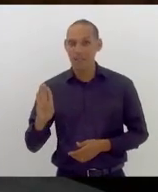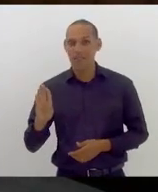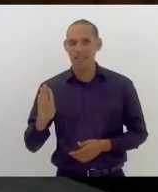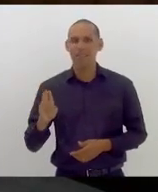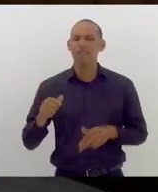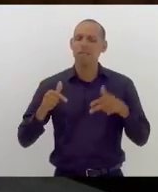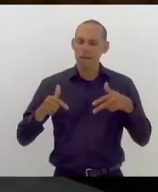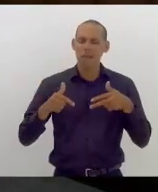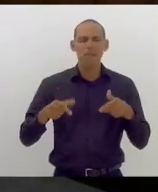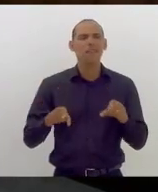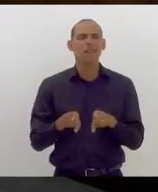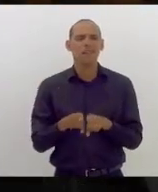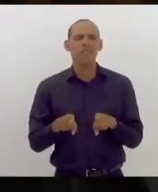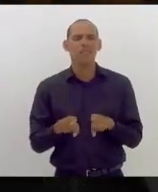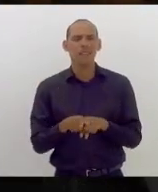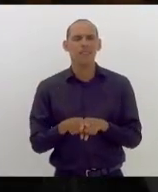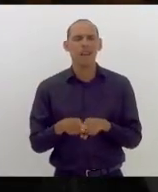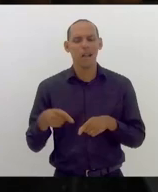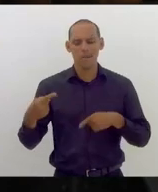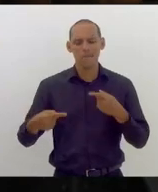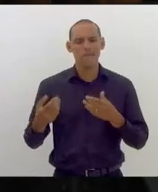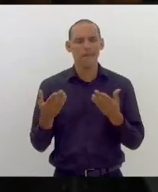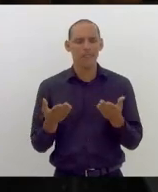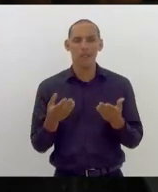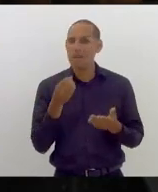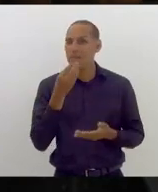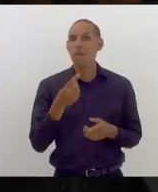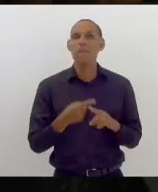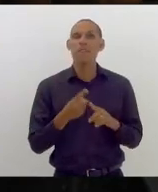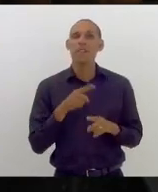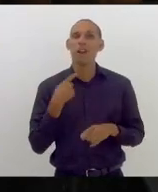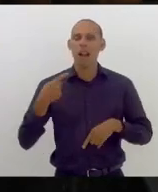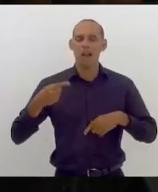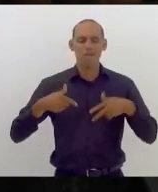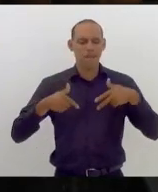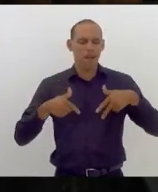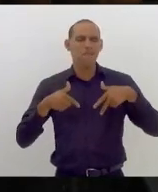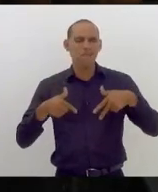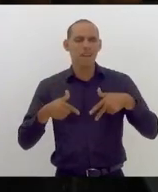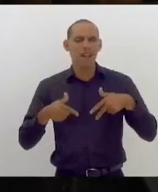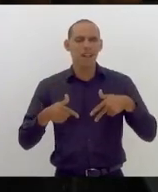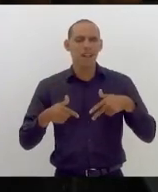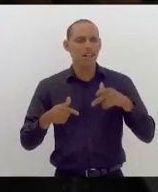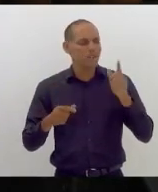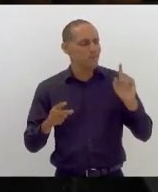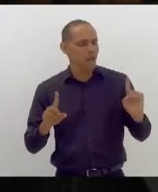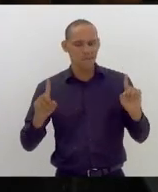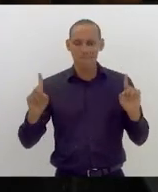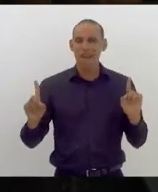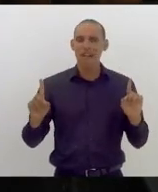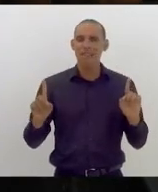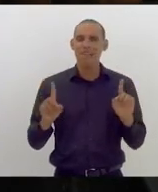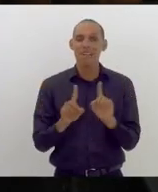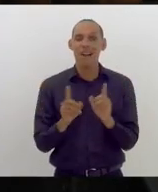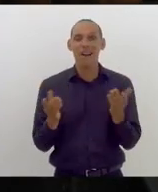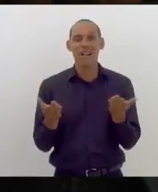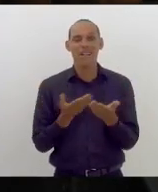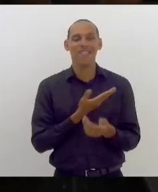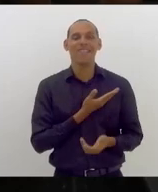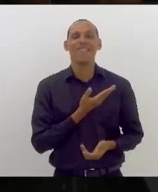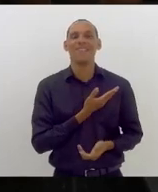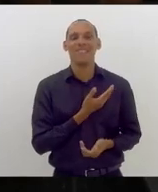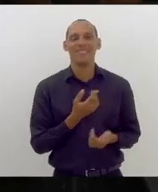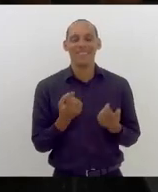militou politicamente. E como é bom, porque a gente militava um de cada lado e hoje somos